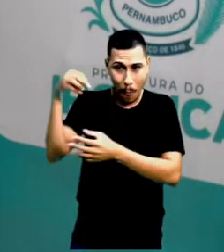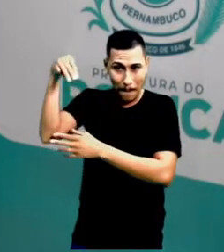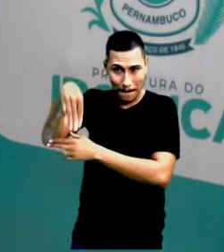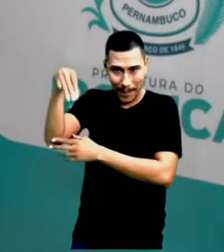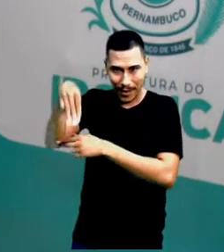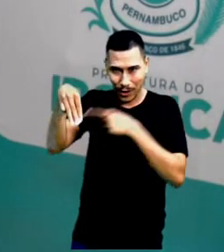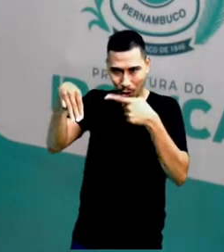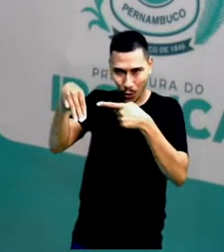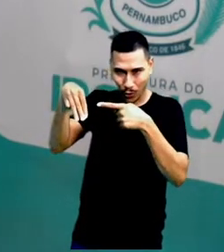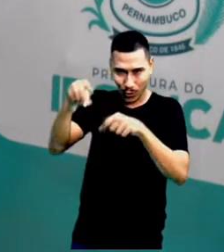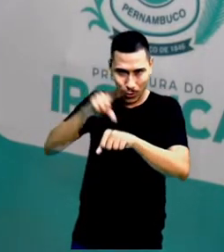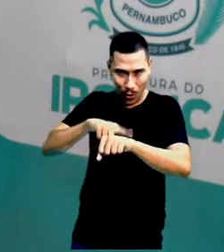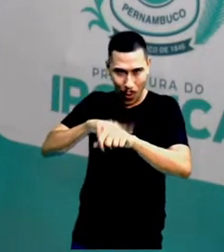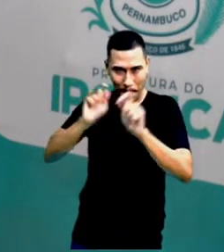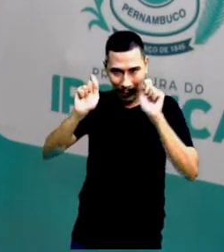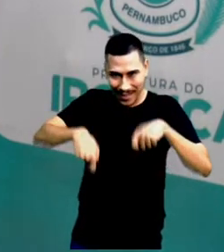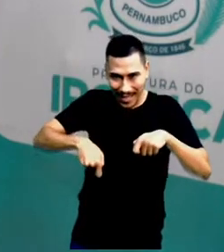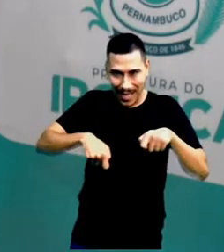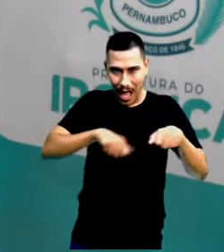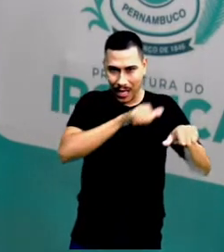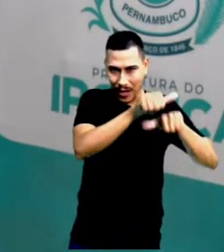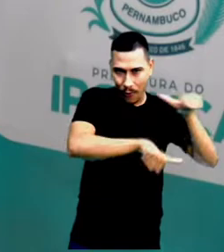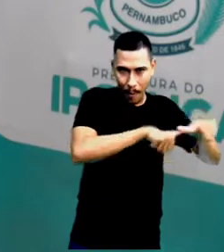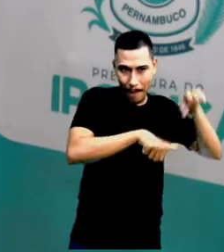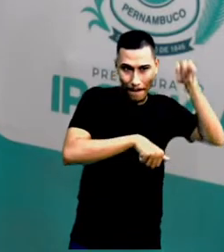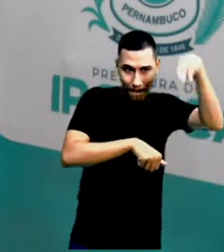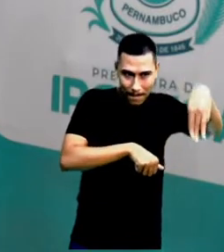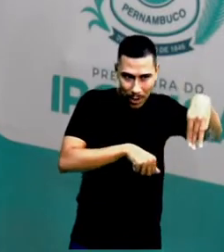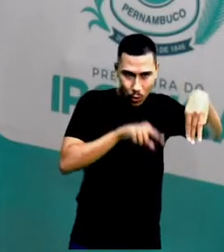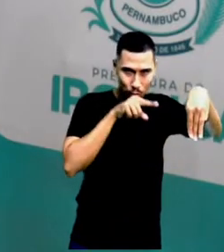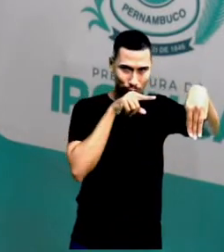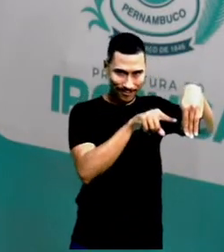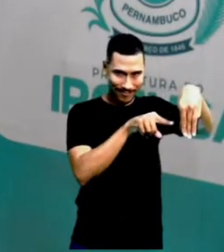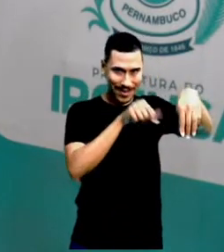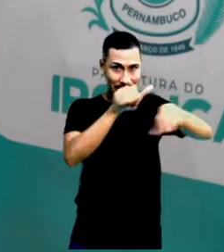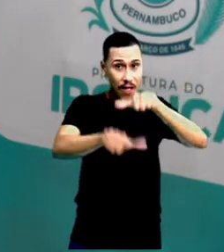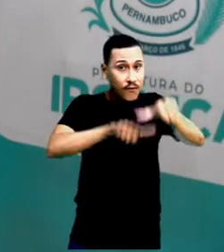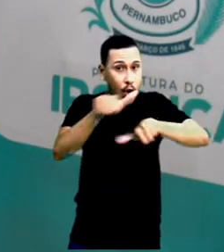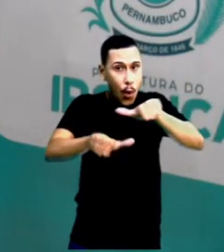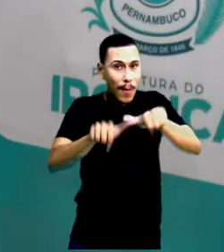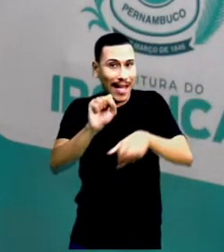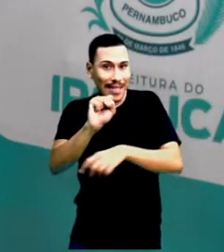teremos que transformar minutos em segundos. Vamos lá.